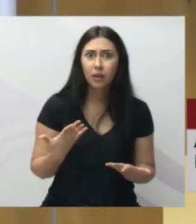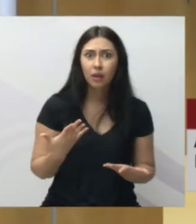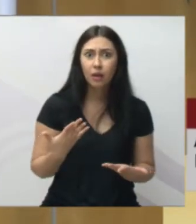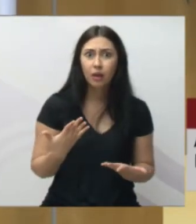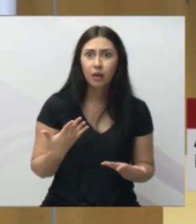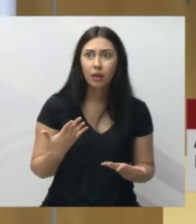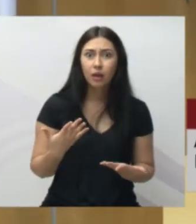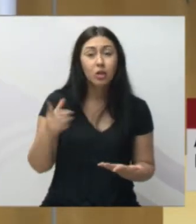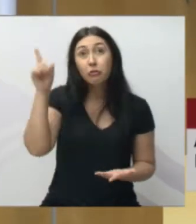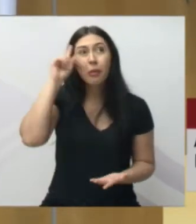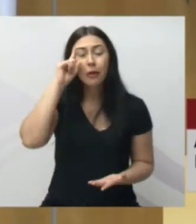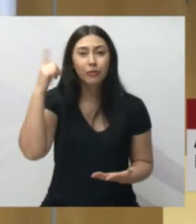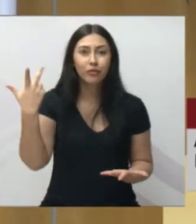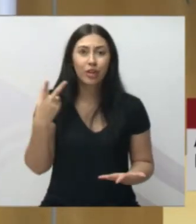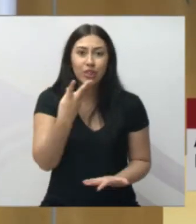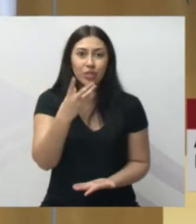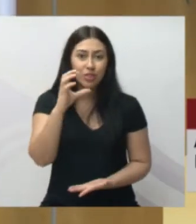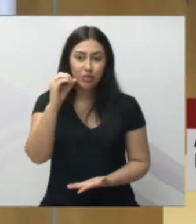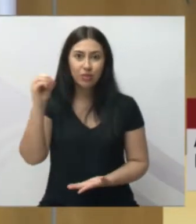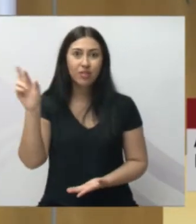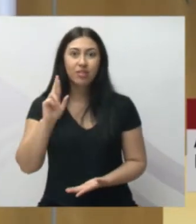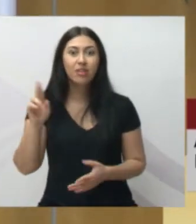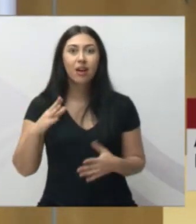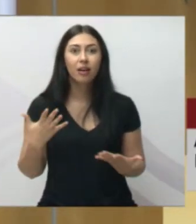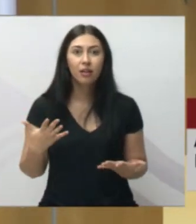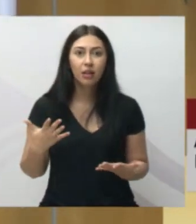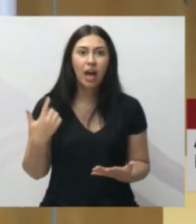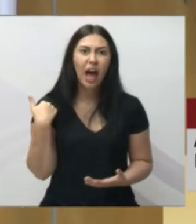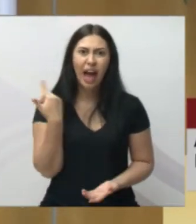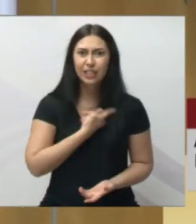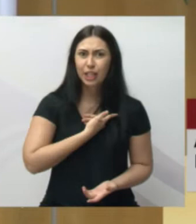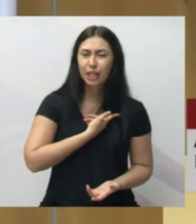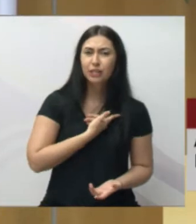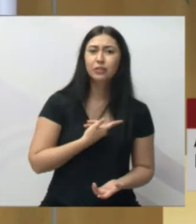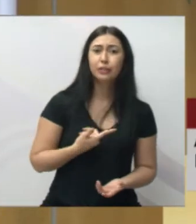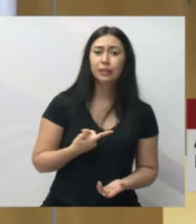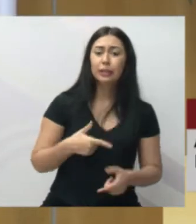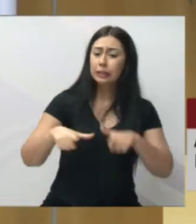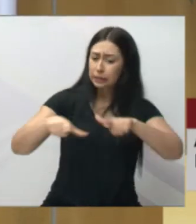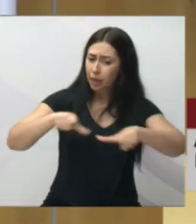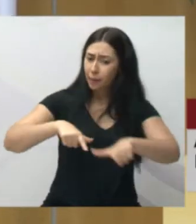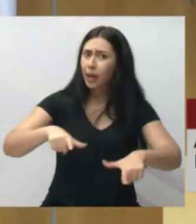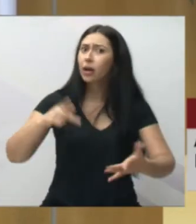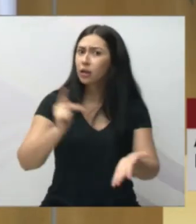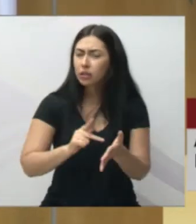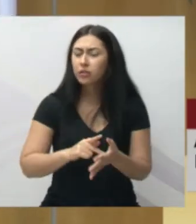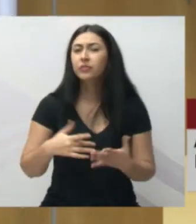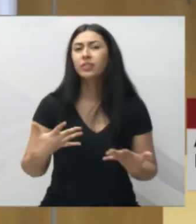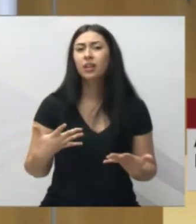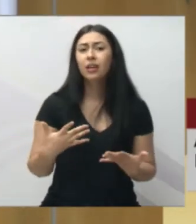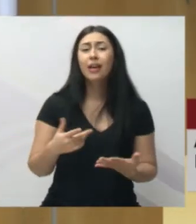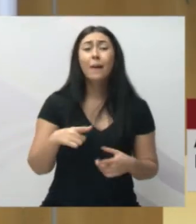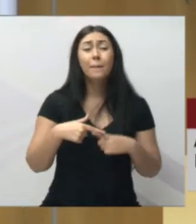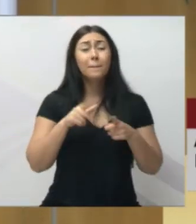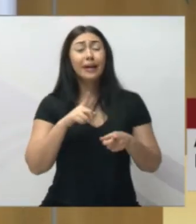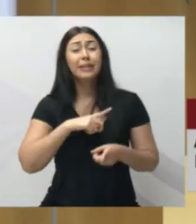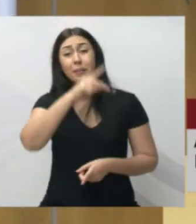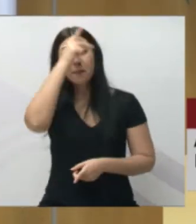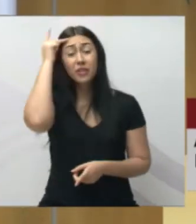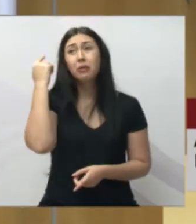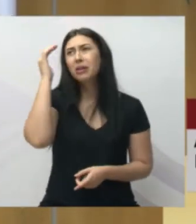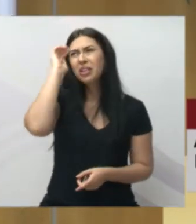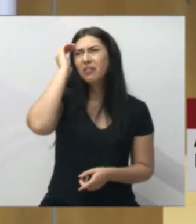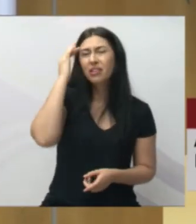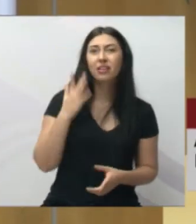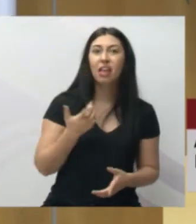com relação a isso. Vereador não tem 13º. E as pessoas não entendem isso. Eu não estou dizendo que se é justo ou não é justo. Eu